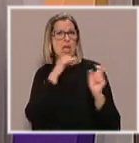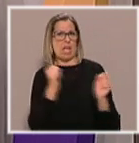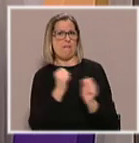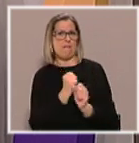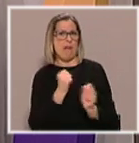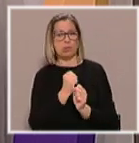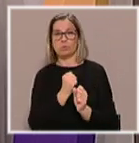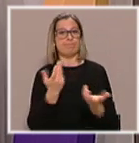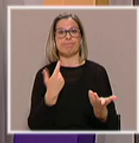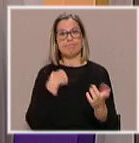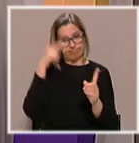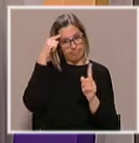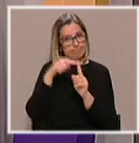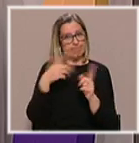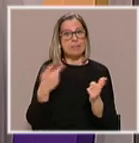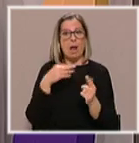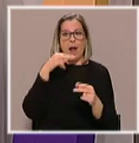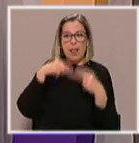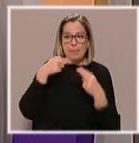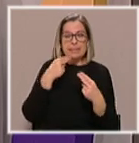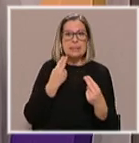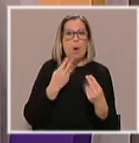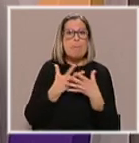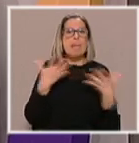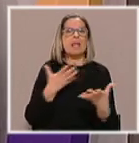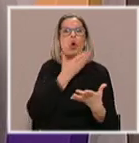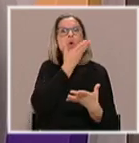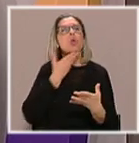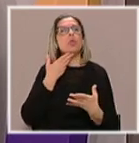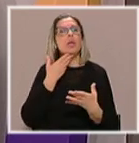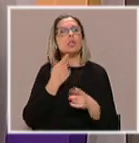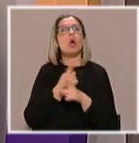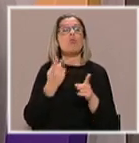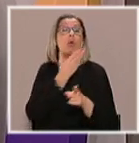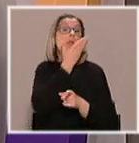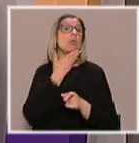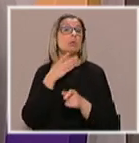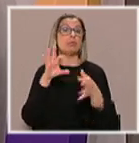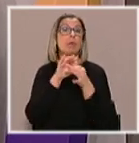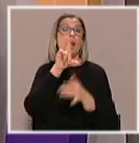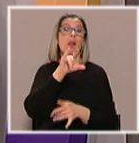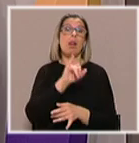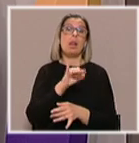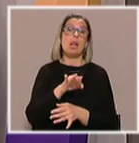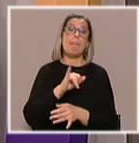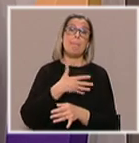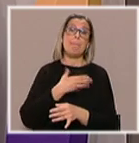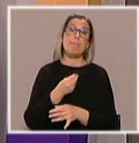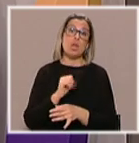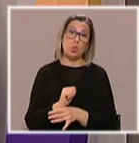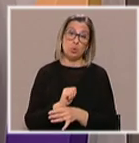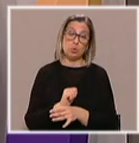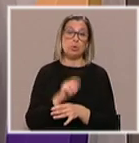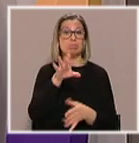mais rica em gorduras. E porquê? Porque quando nós falamos em gorduras, falamos nos lípidos, que quando falaram da função